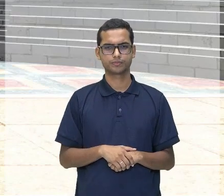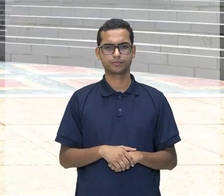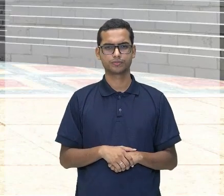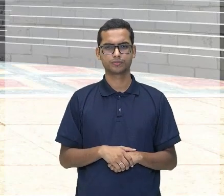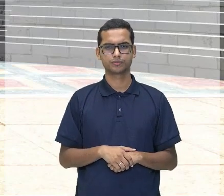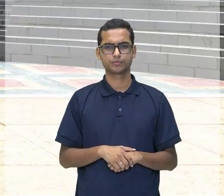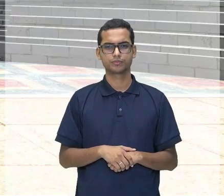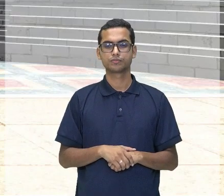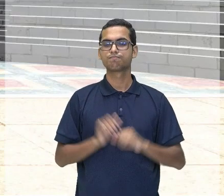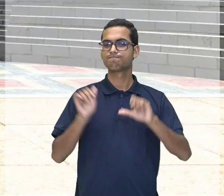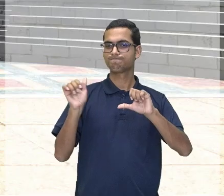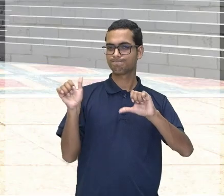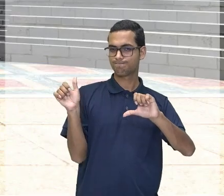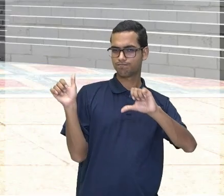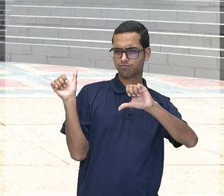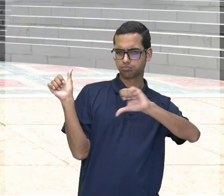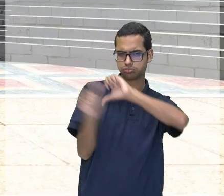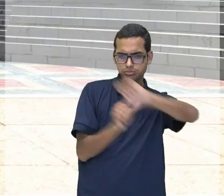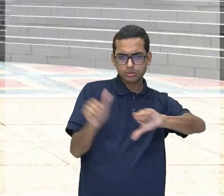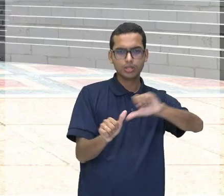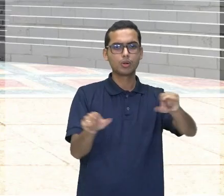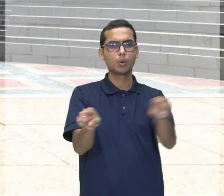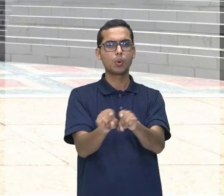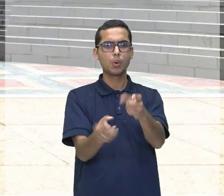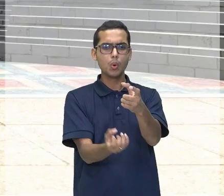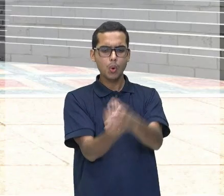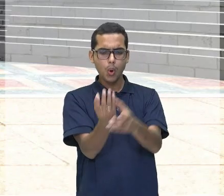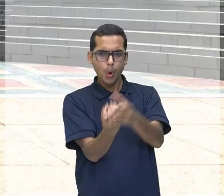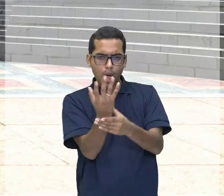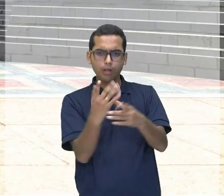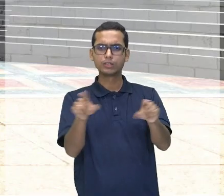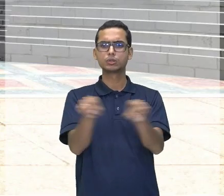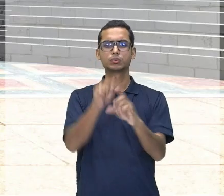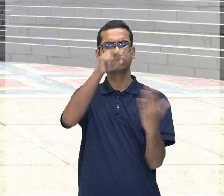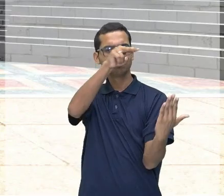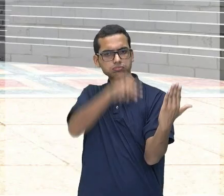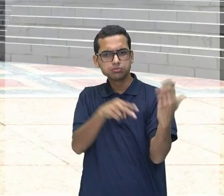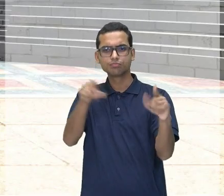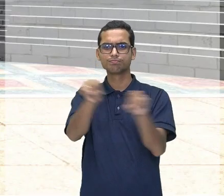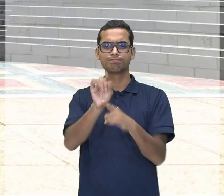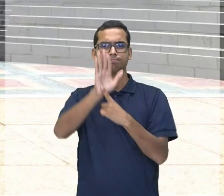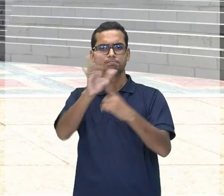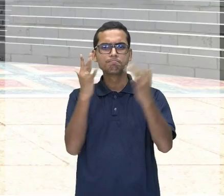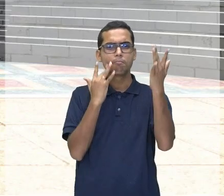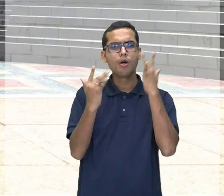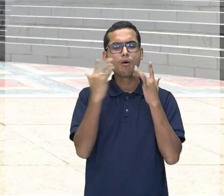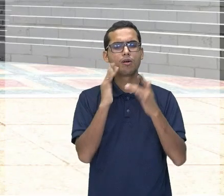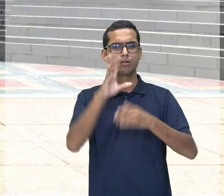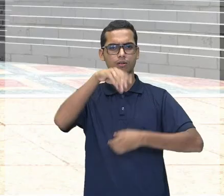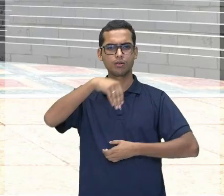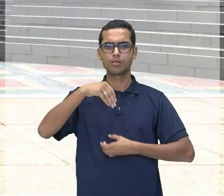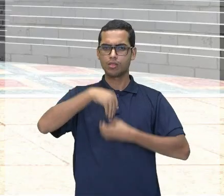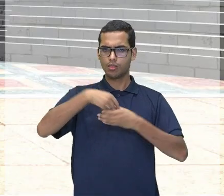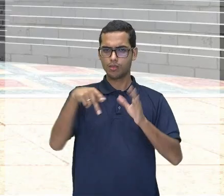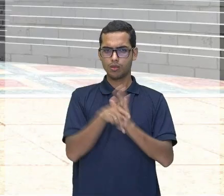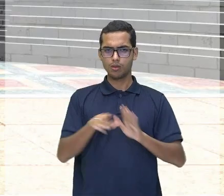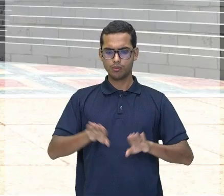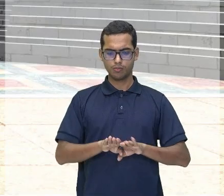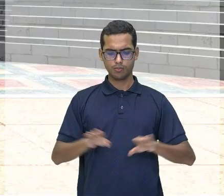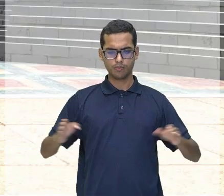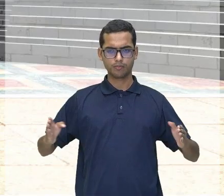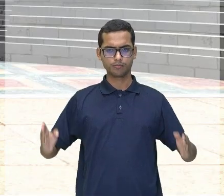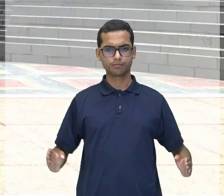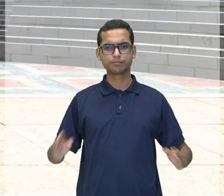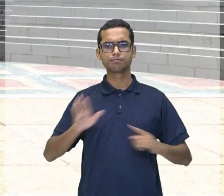E aí começou-se então, né, ser produzido, ser lido e encenado aí nos palcos, tá bom? Vamos dar uma olhadinha então,